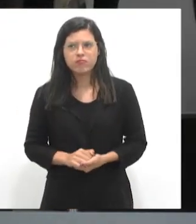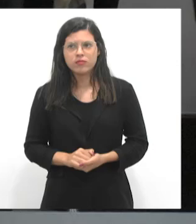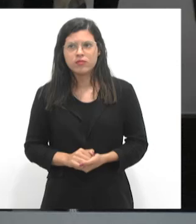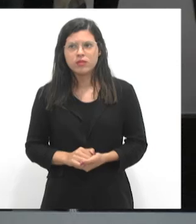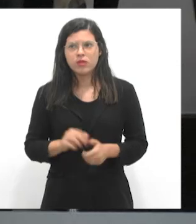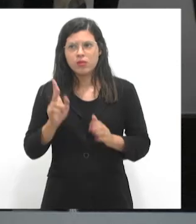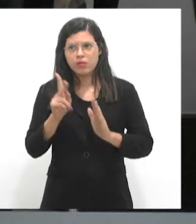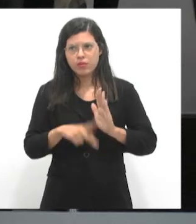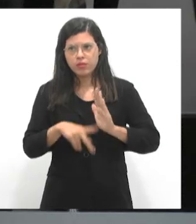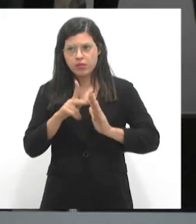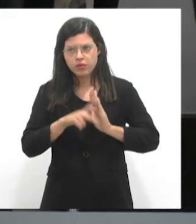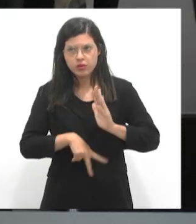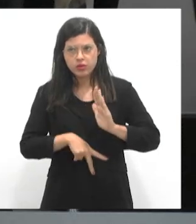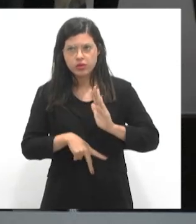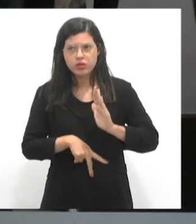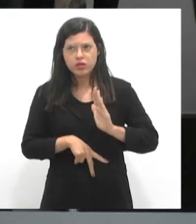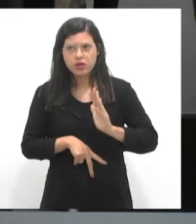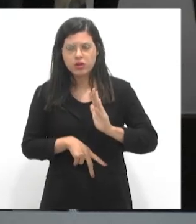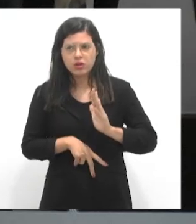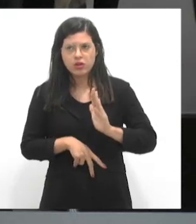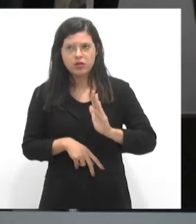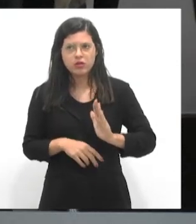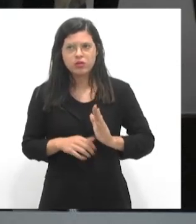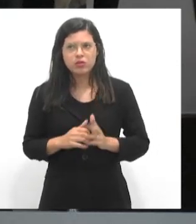com muitas